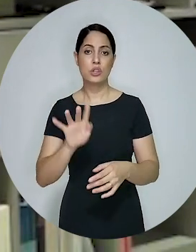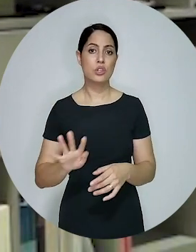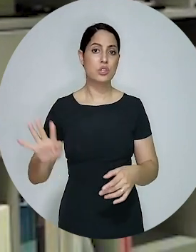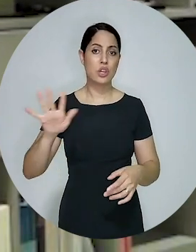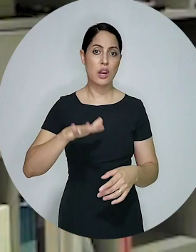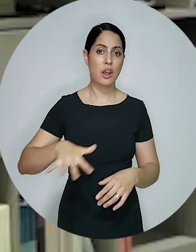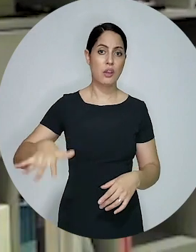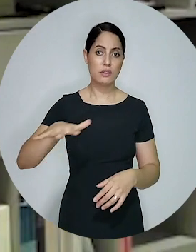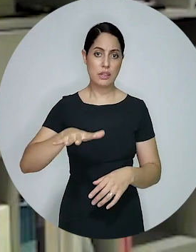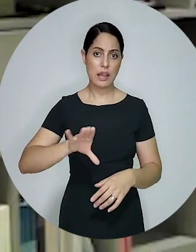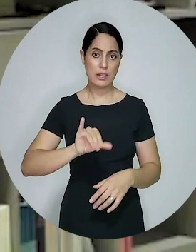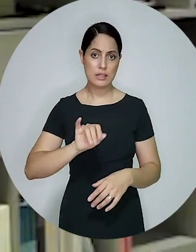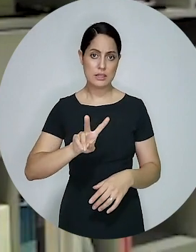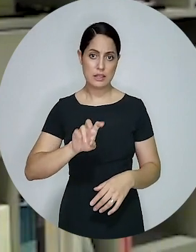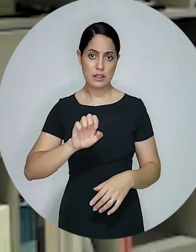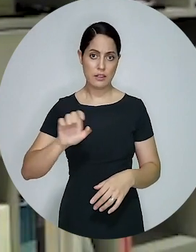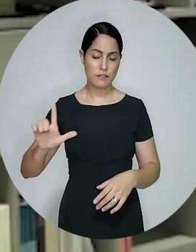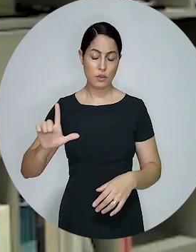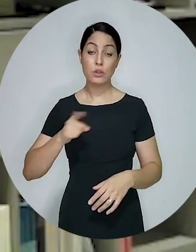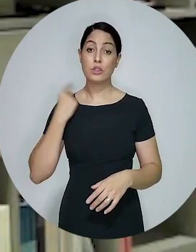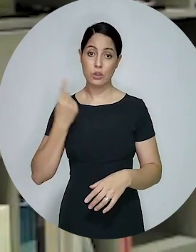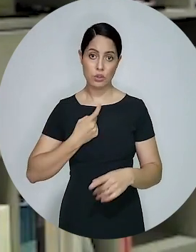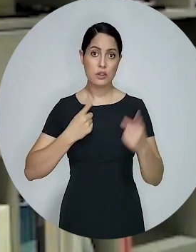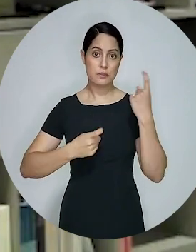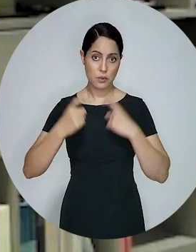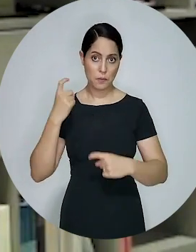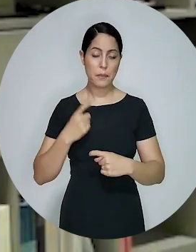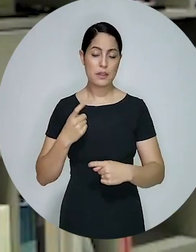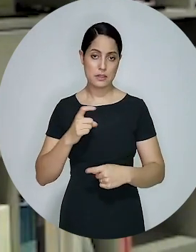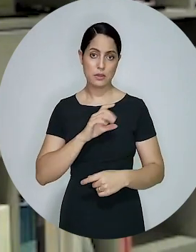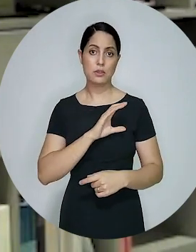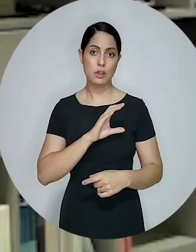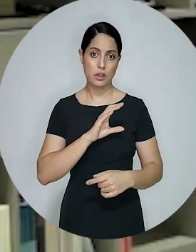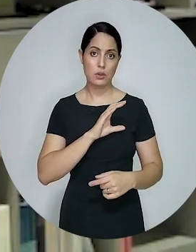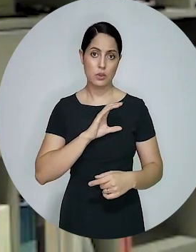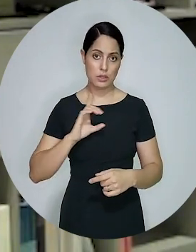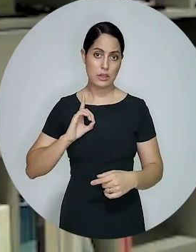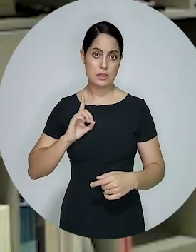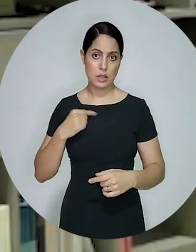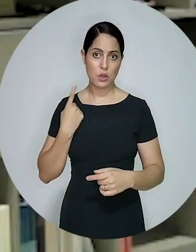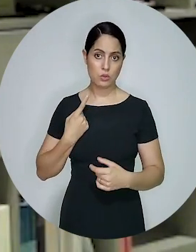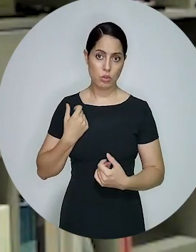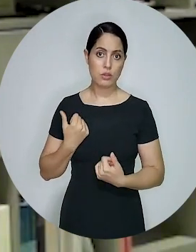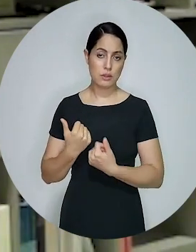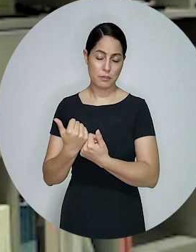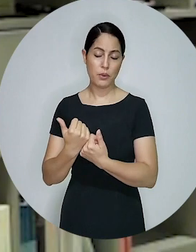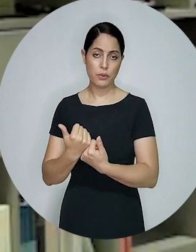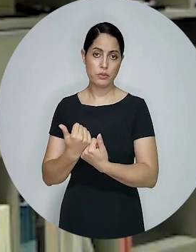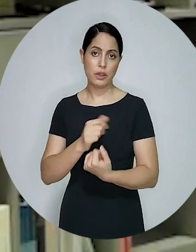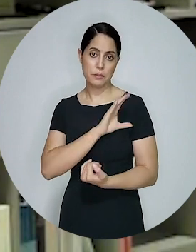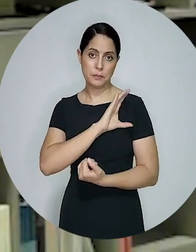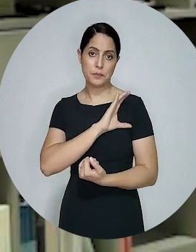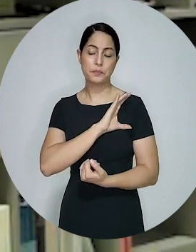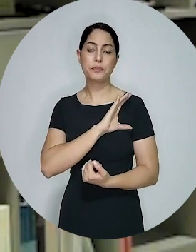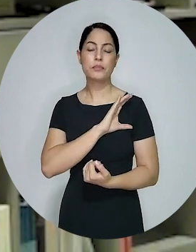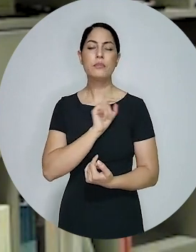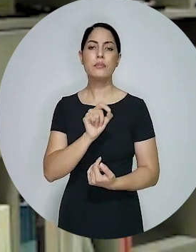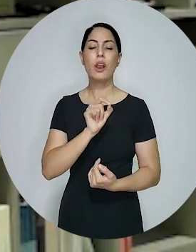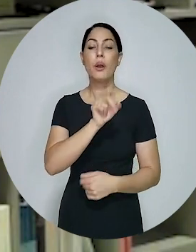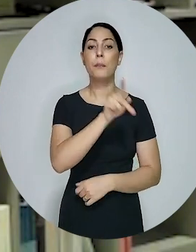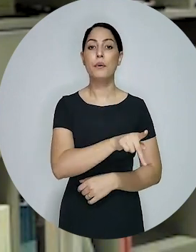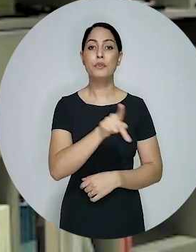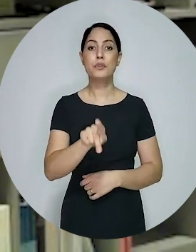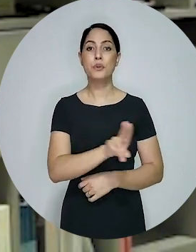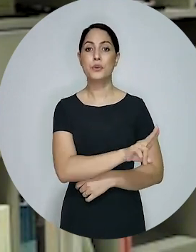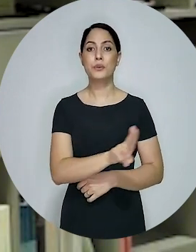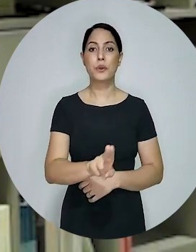mais geral na área civil. Então, essa foi a preocupação da coordenação do curso, que foi